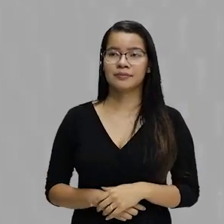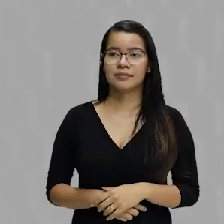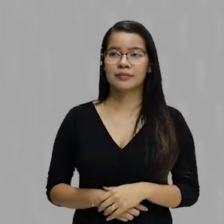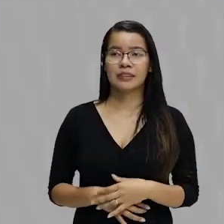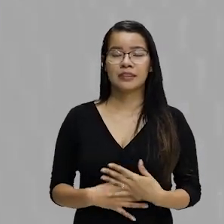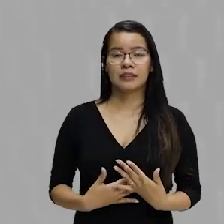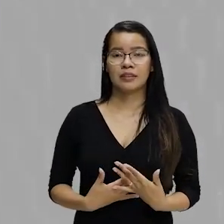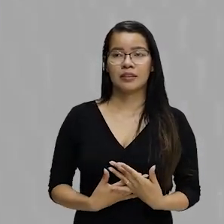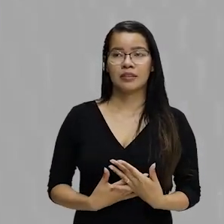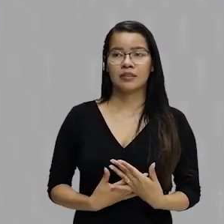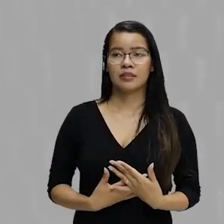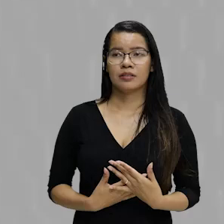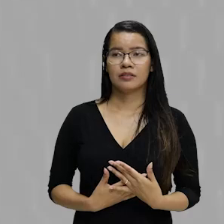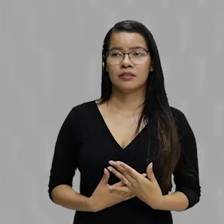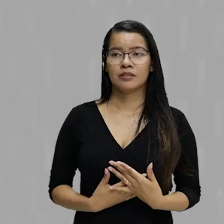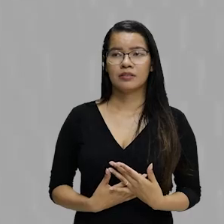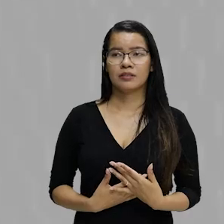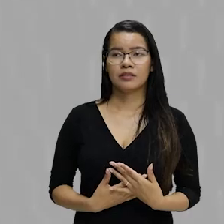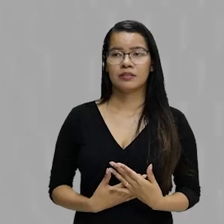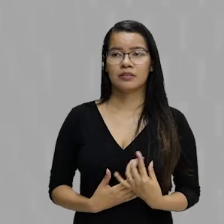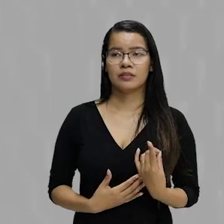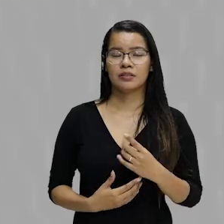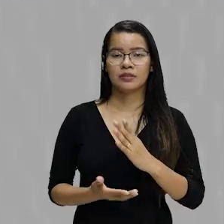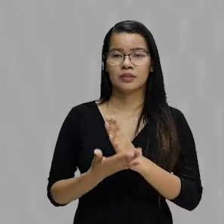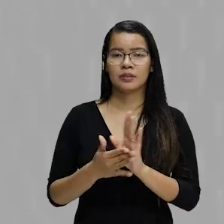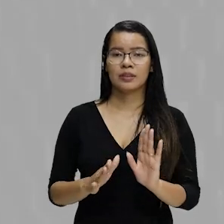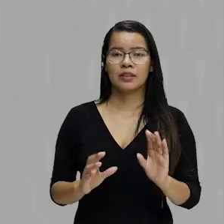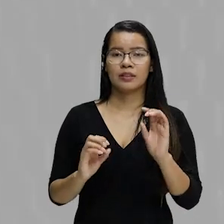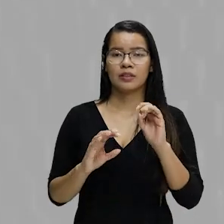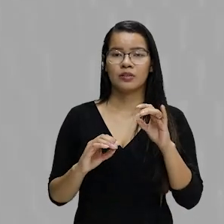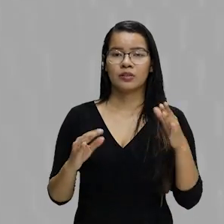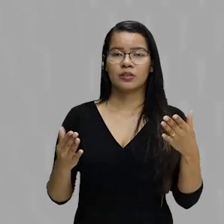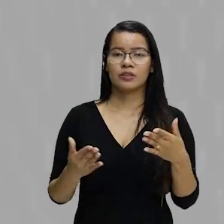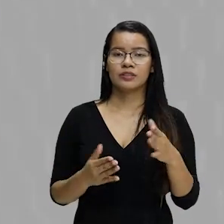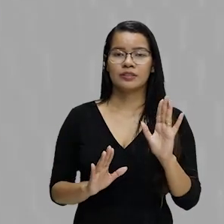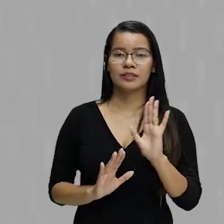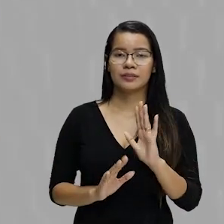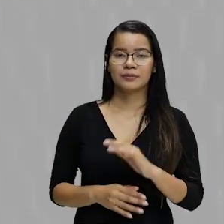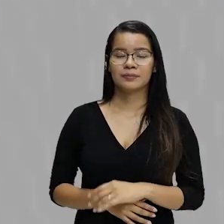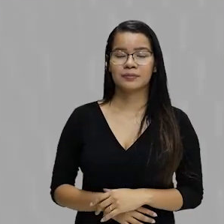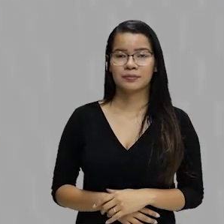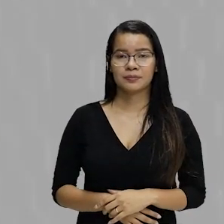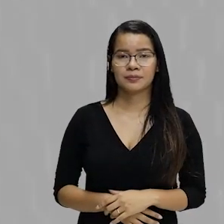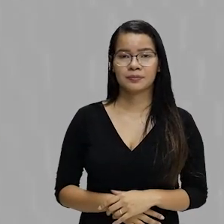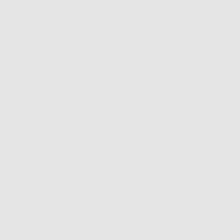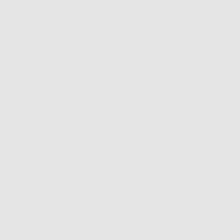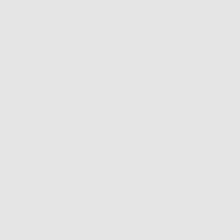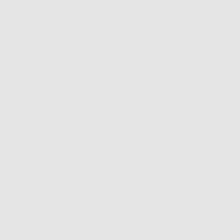Então, com Plutão rebaixado, nós finalizamos a aula de hoje. Até a próxima.